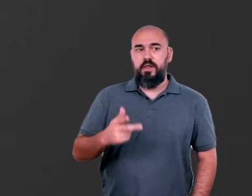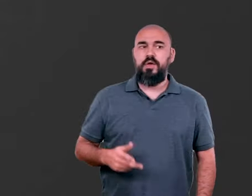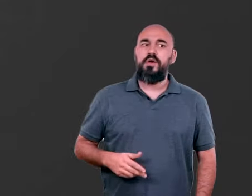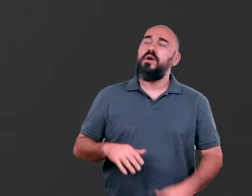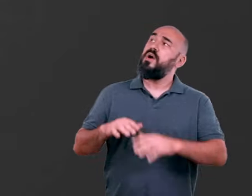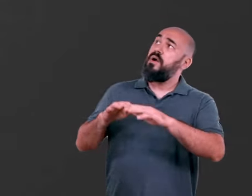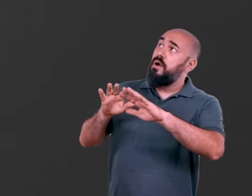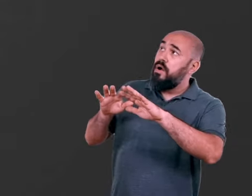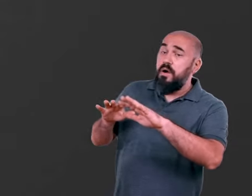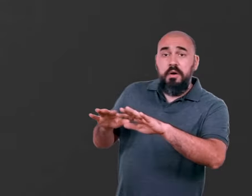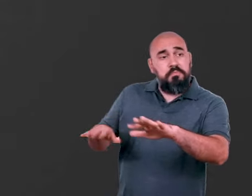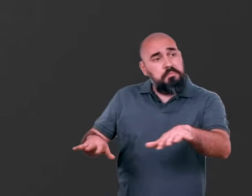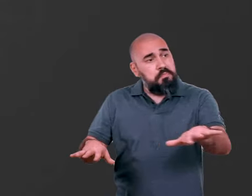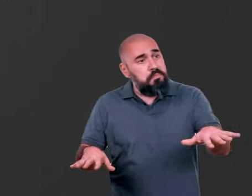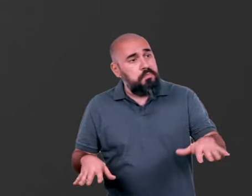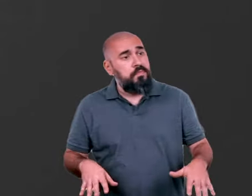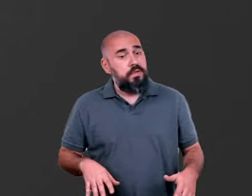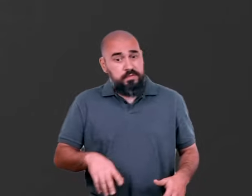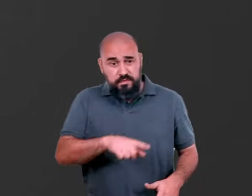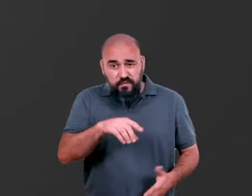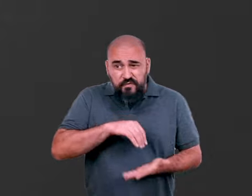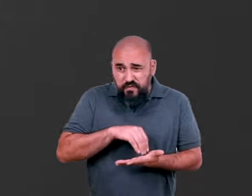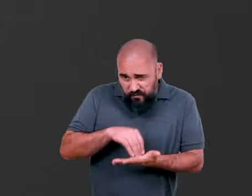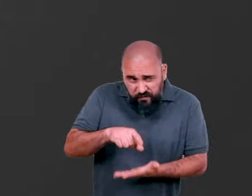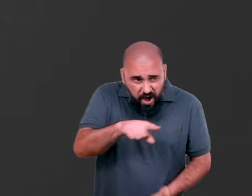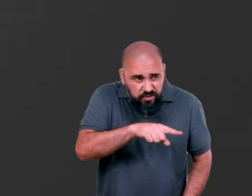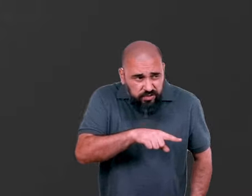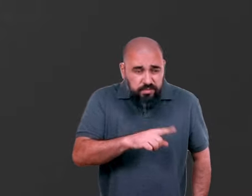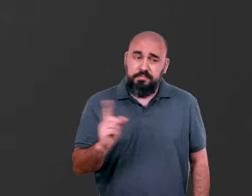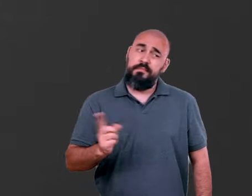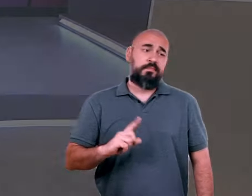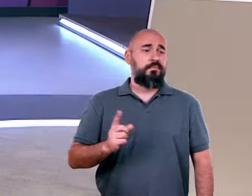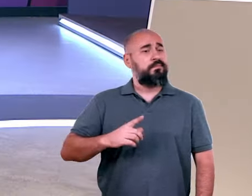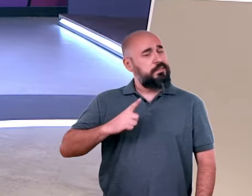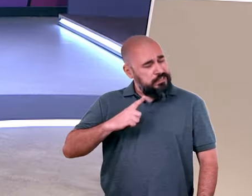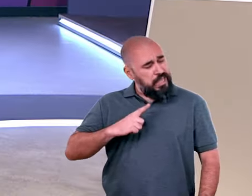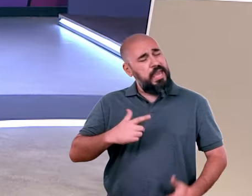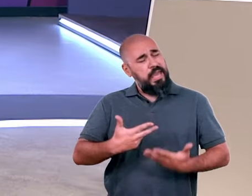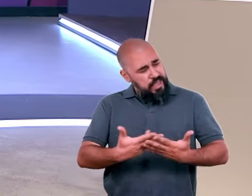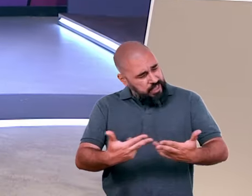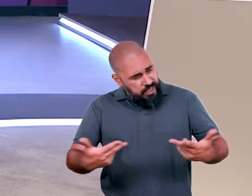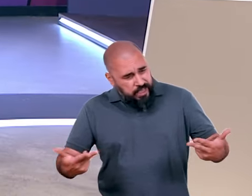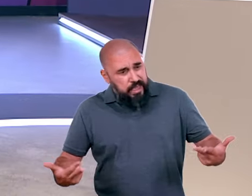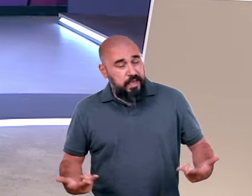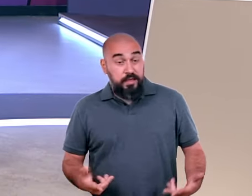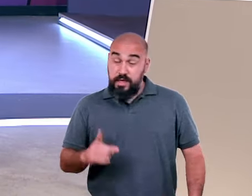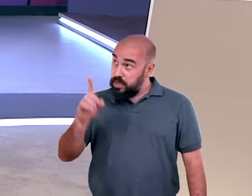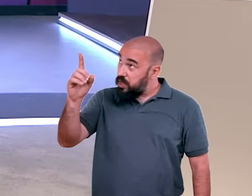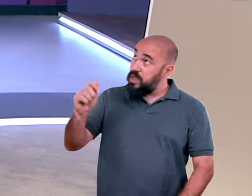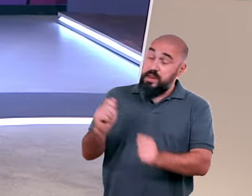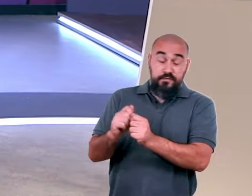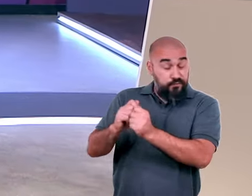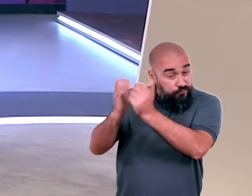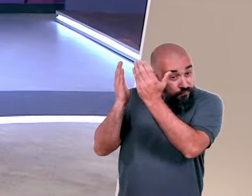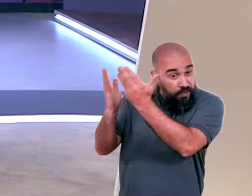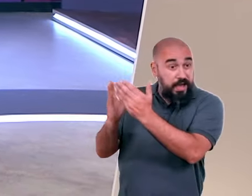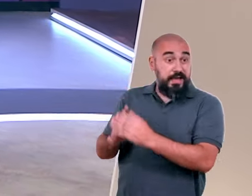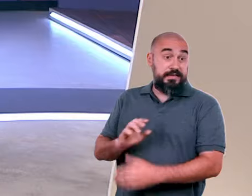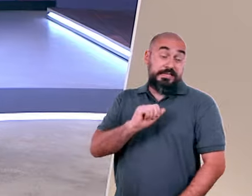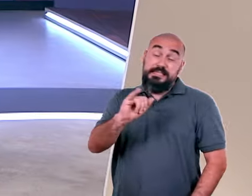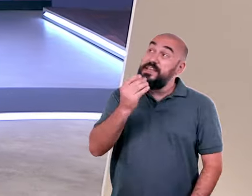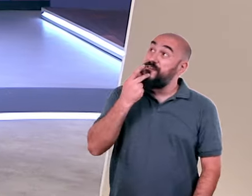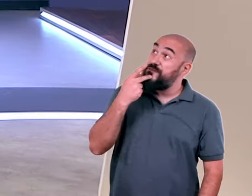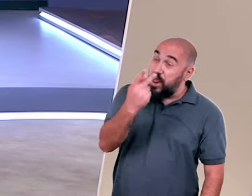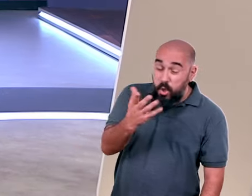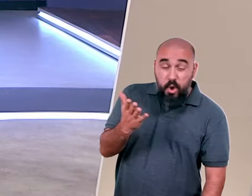não faltou nada, porque Deus sempre cumpre o que Ele diz. Se Ele falou que vai fazer alguma coisa, Ele